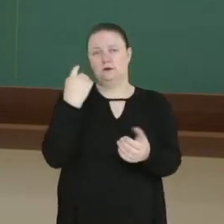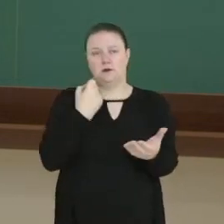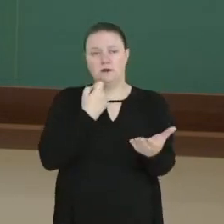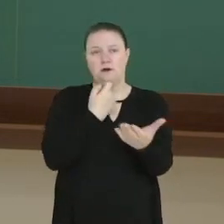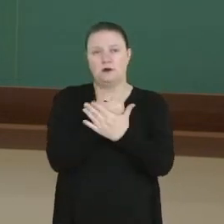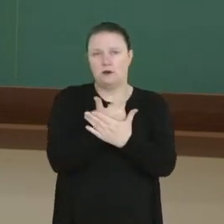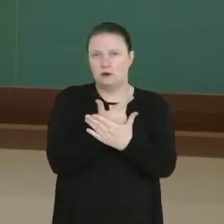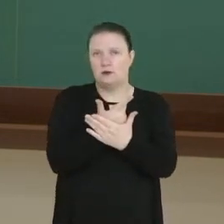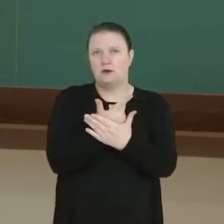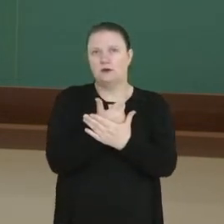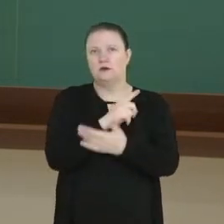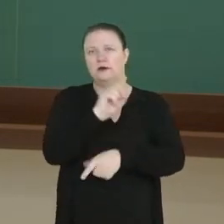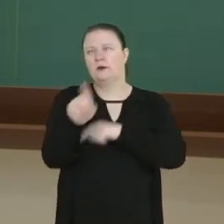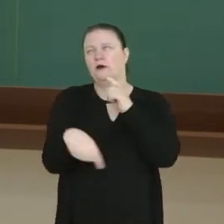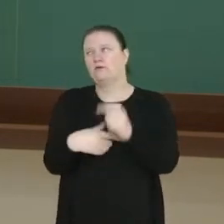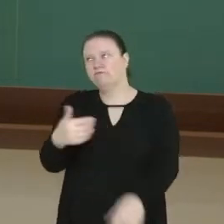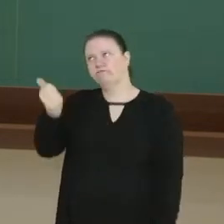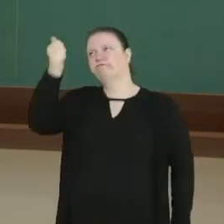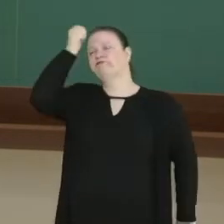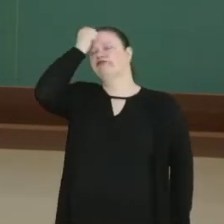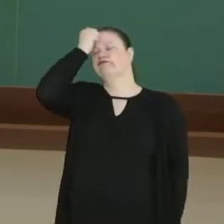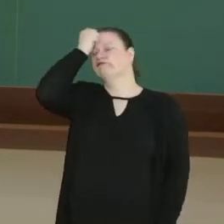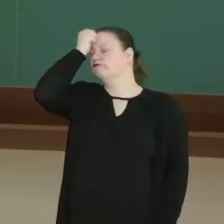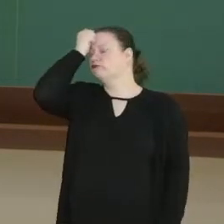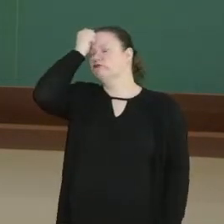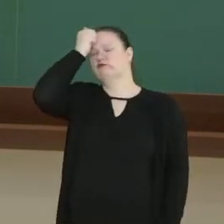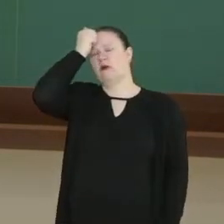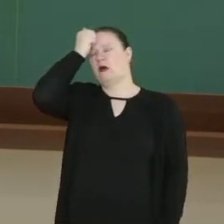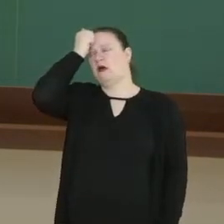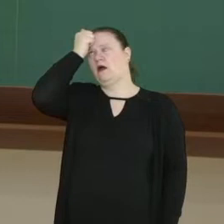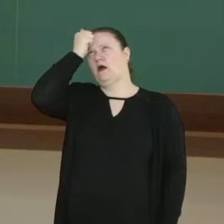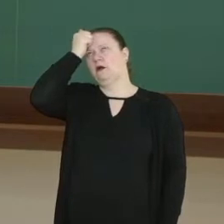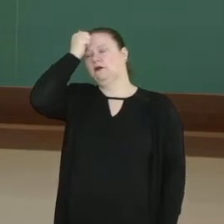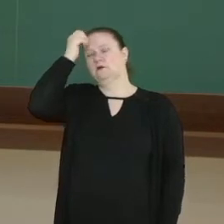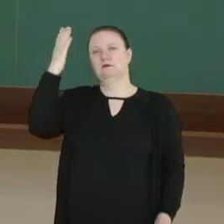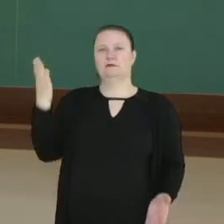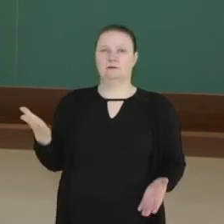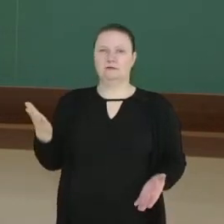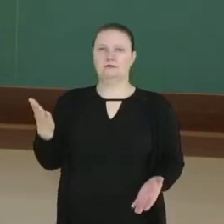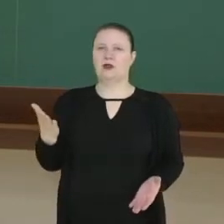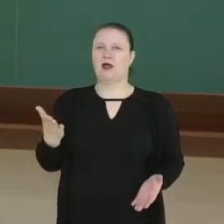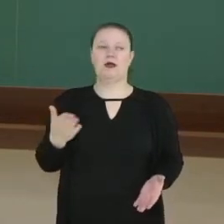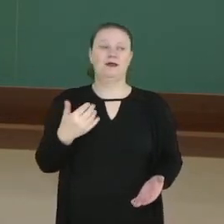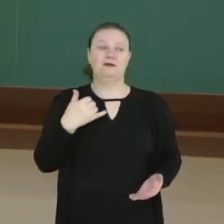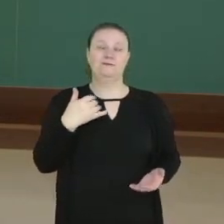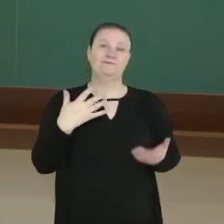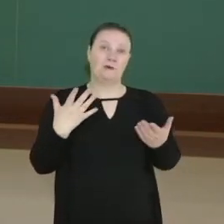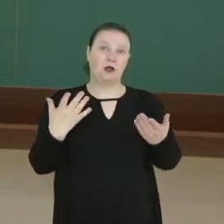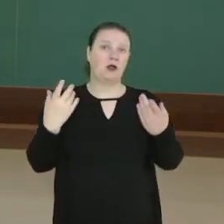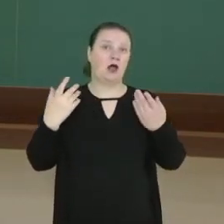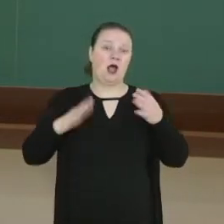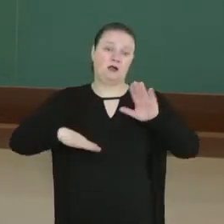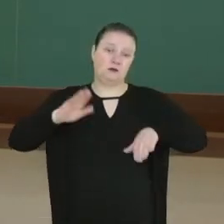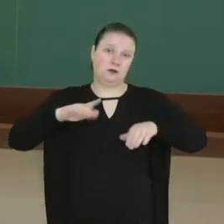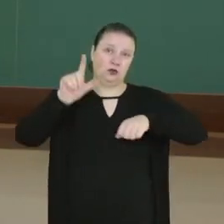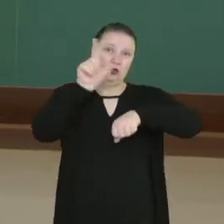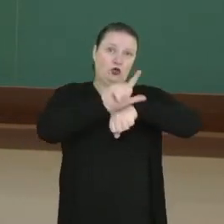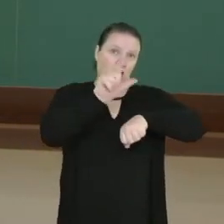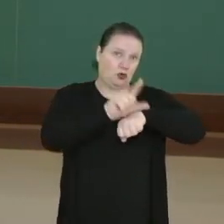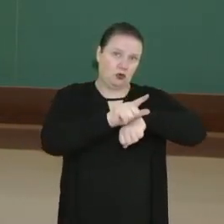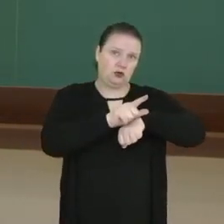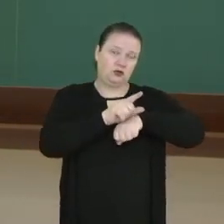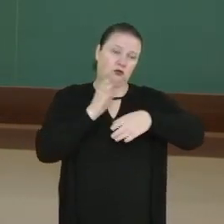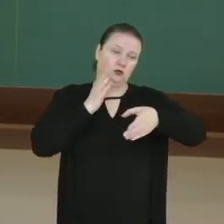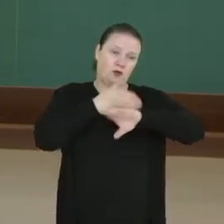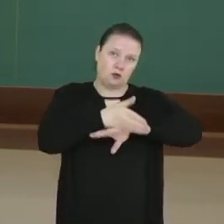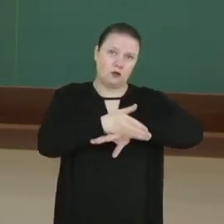produto e se arrependem amargamente, né, de ter comprado em determinados locais, sejam nas lojas físicas ou nas